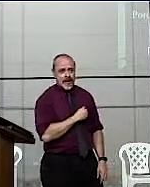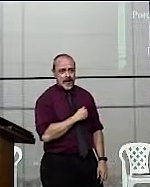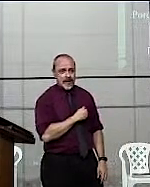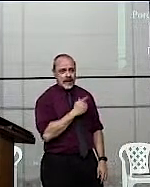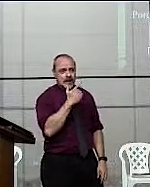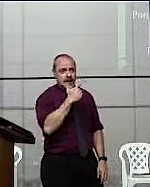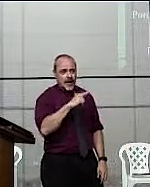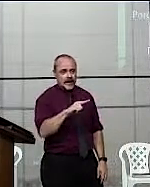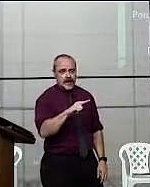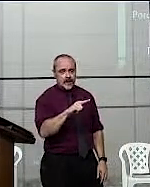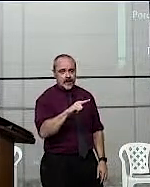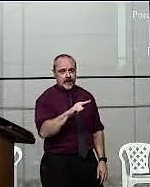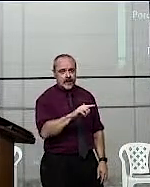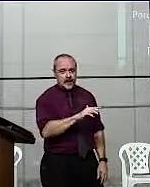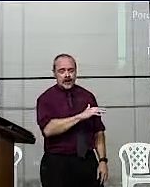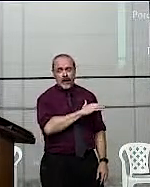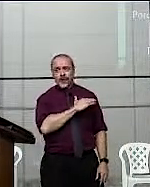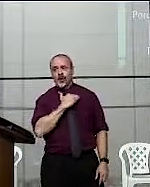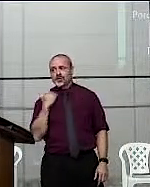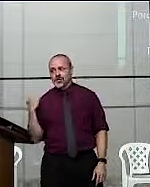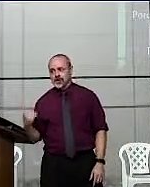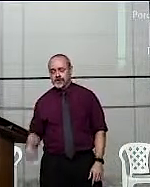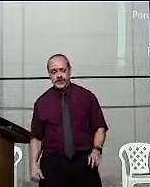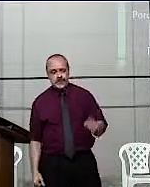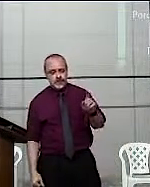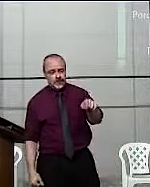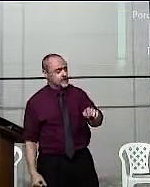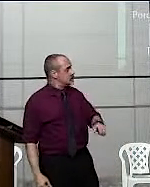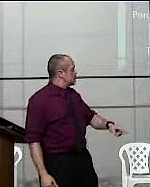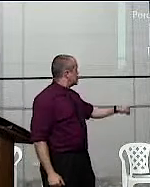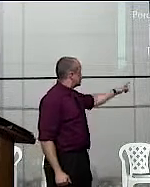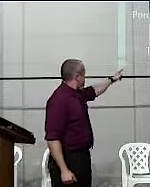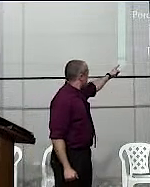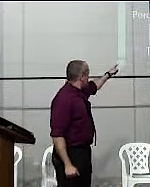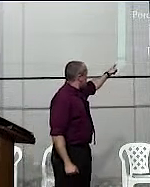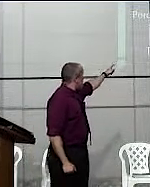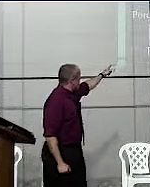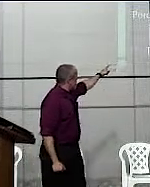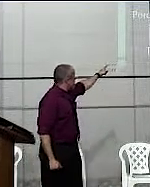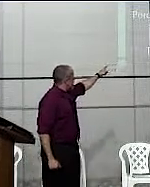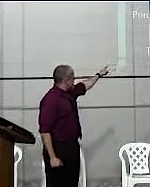peca ganha a morte.